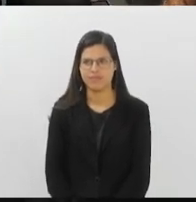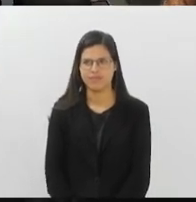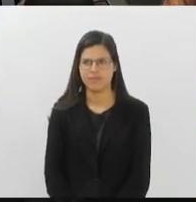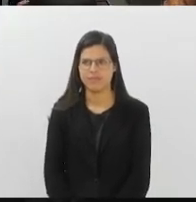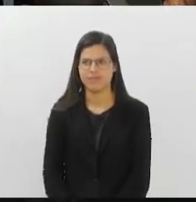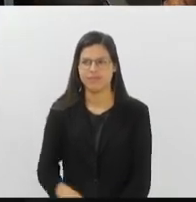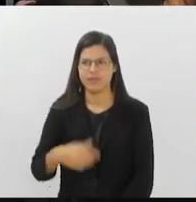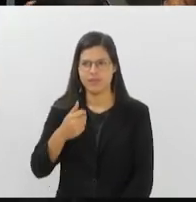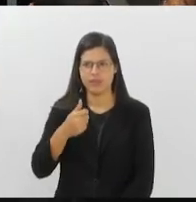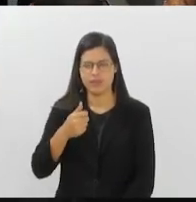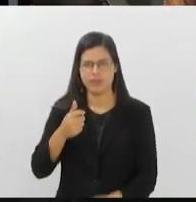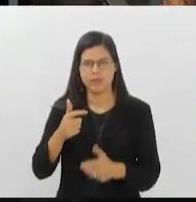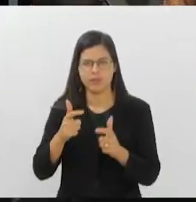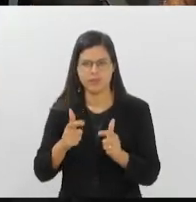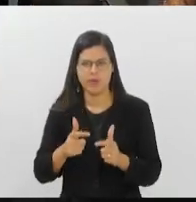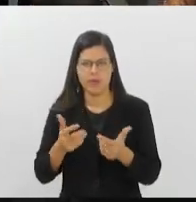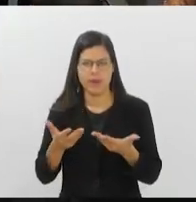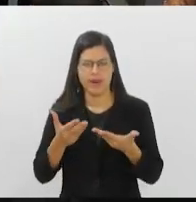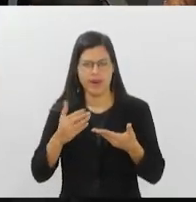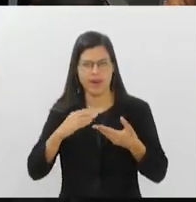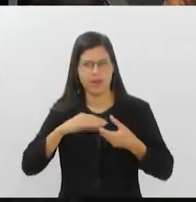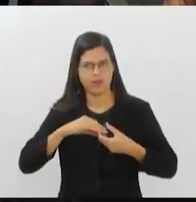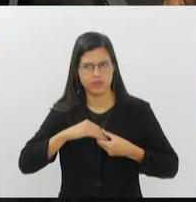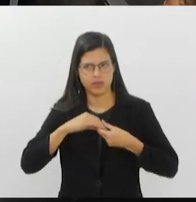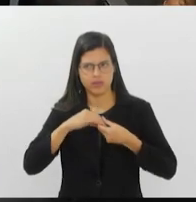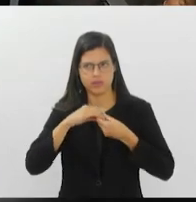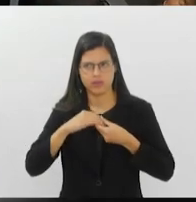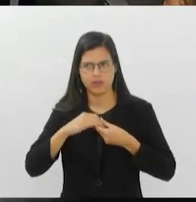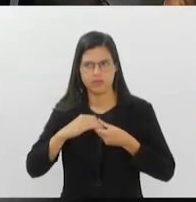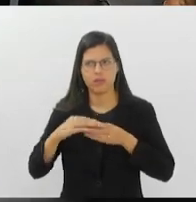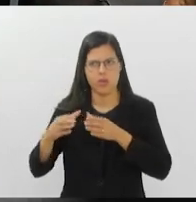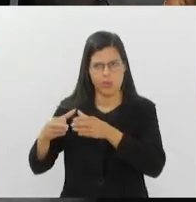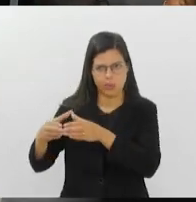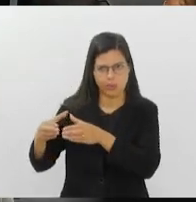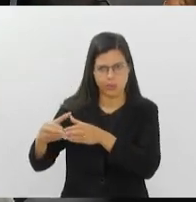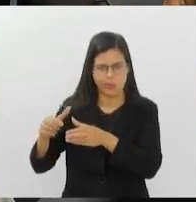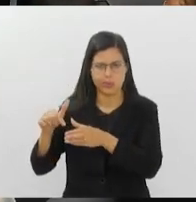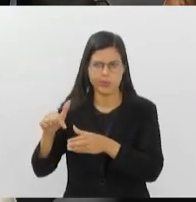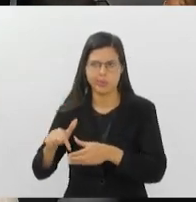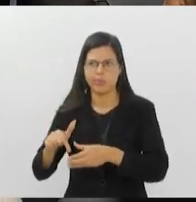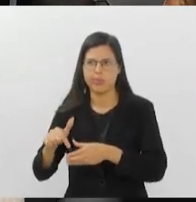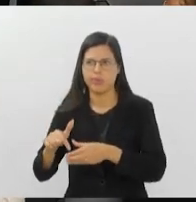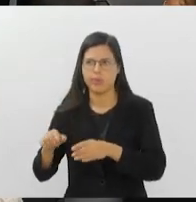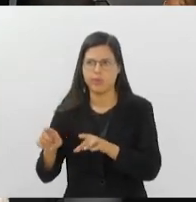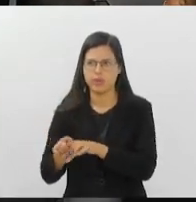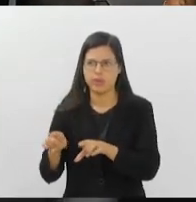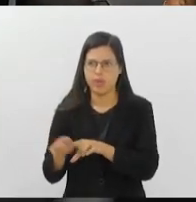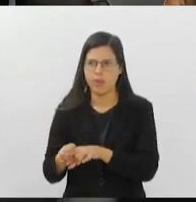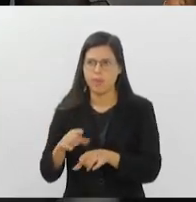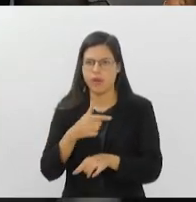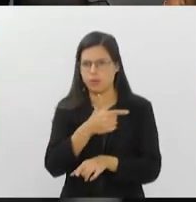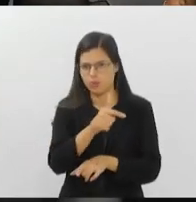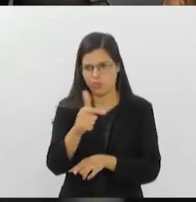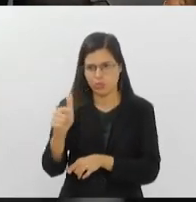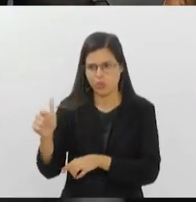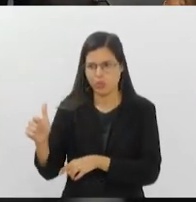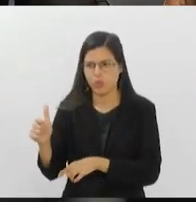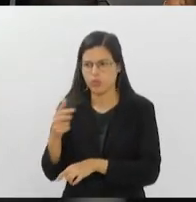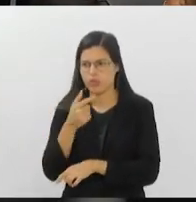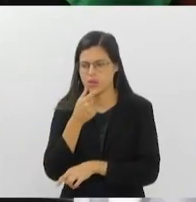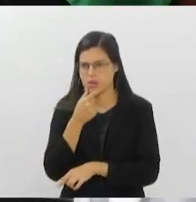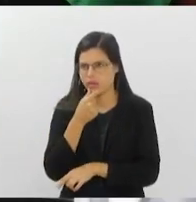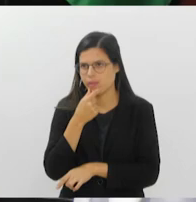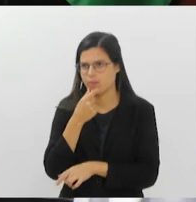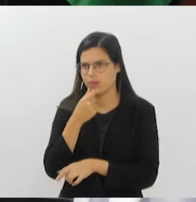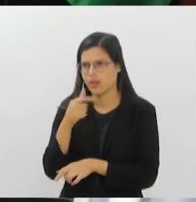Em primeiro lugar, eu também quero saudar aqui Loucura Suburbana, eu que sou cria da Penha, subúrbio carioca, e mais um